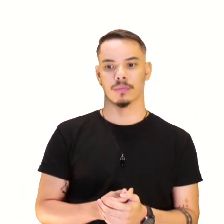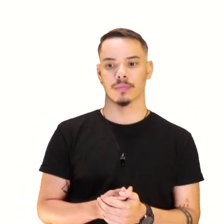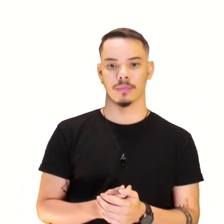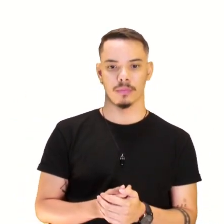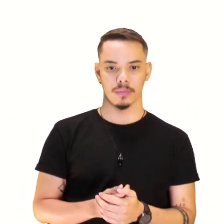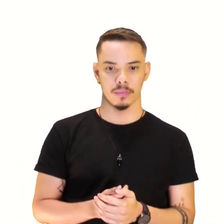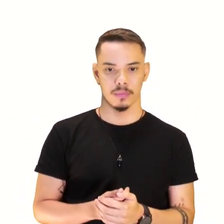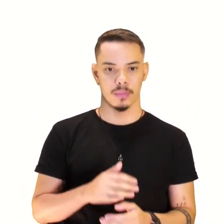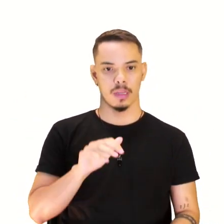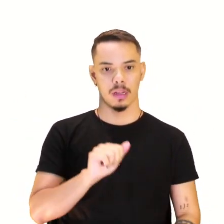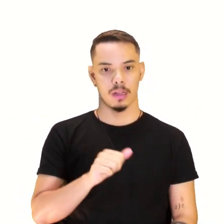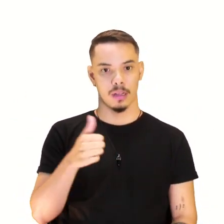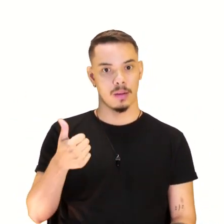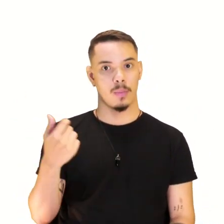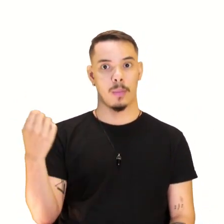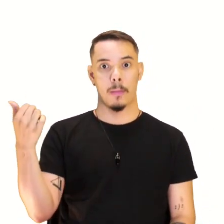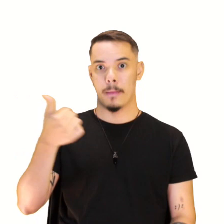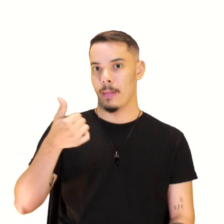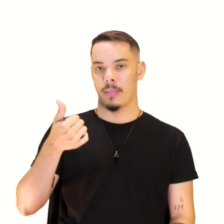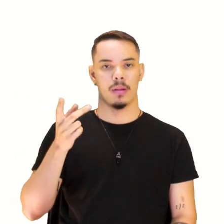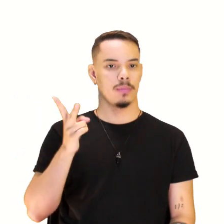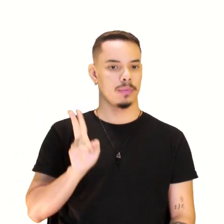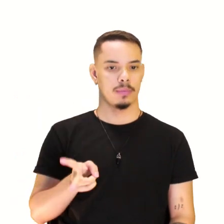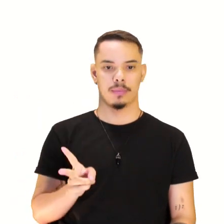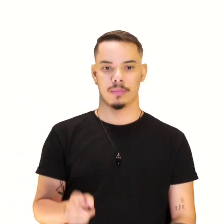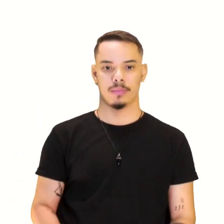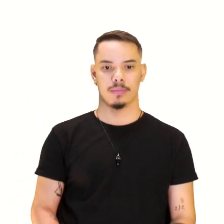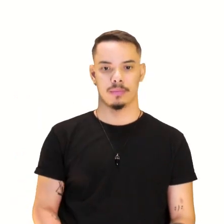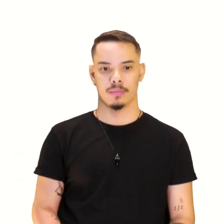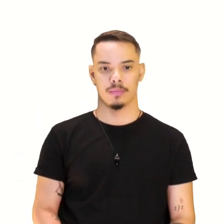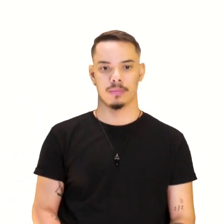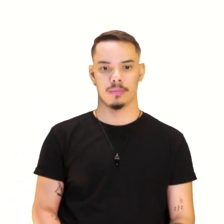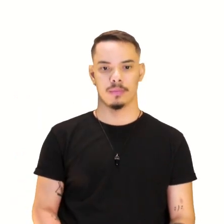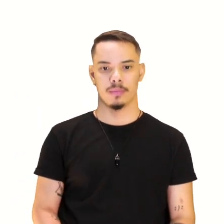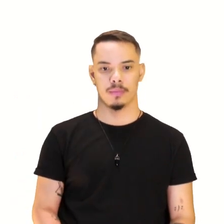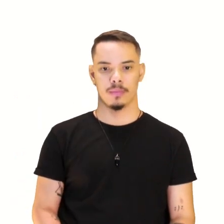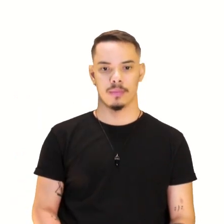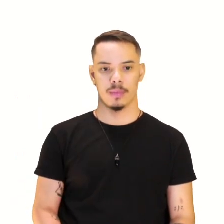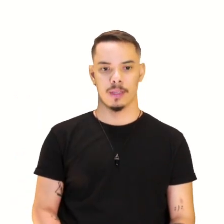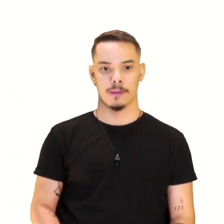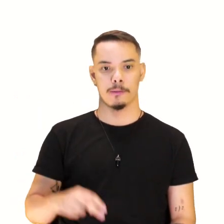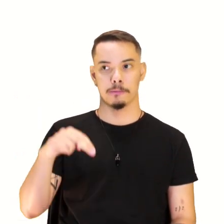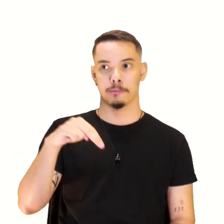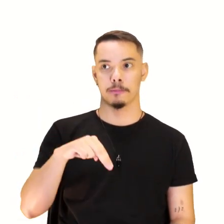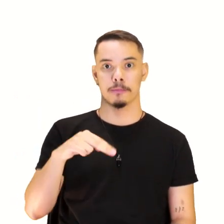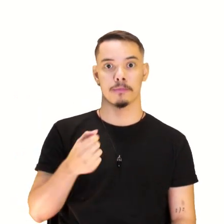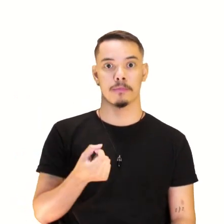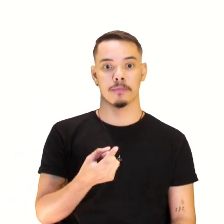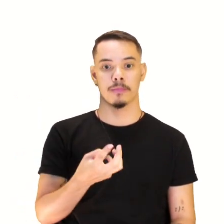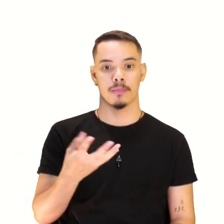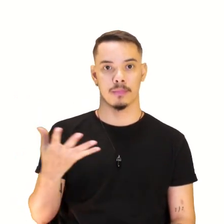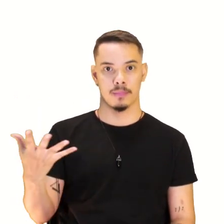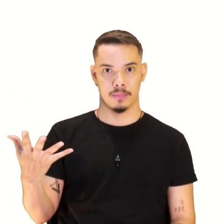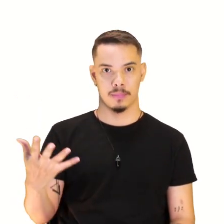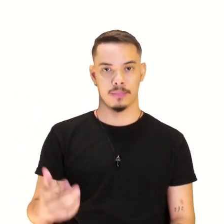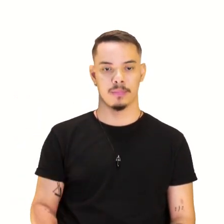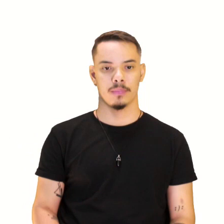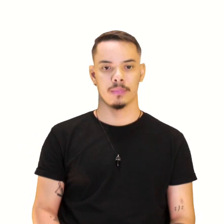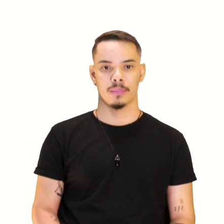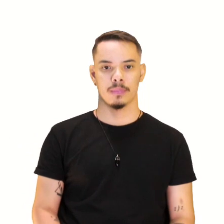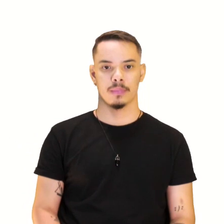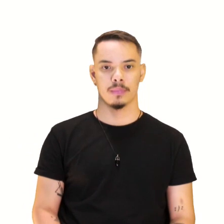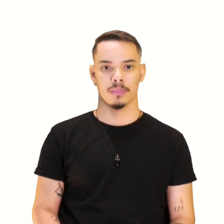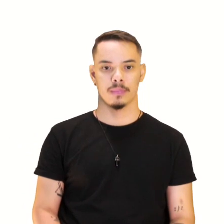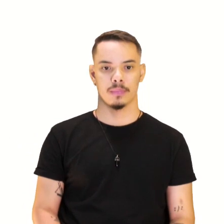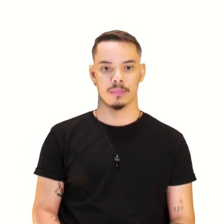o primeiro termo. O N já é o número de termos, a quantidade de elementos que tem aquela